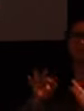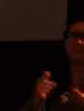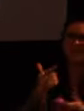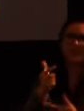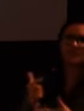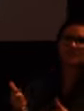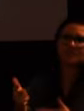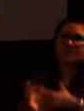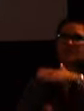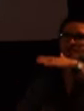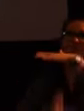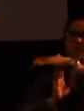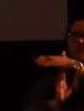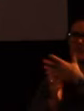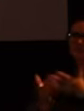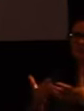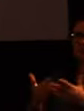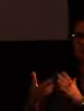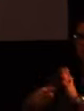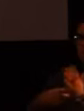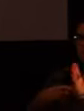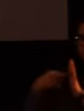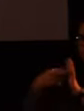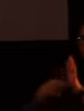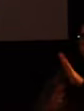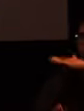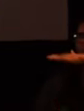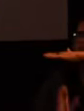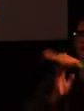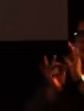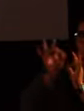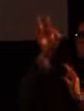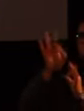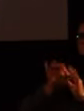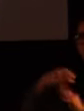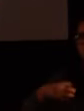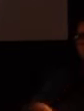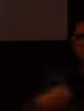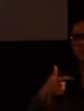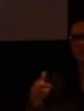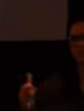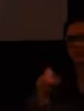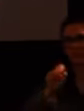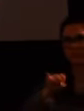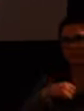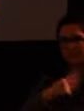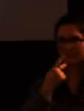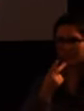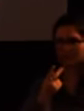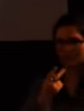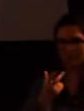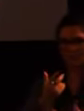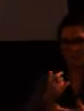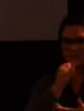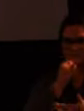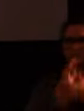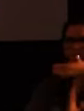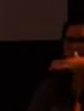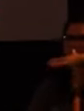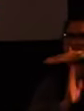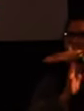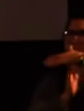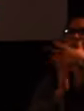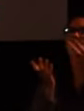existe limite, é irrestrito a altura máxima das edificações de Salvador. Quando nós falamos de limite de altura máxima, nós